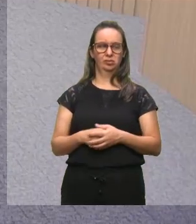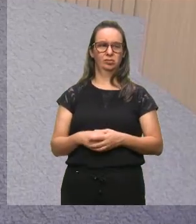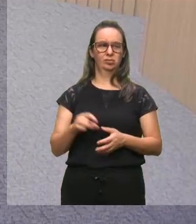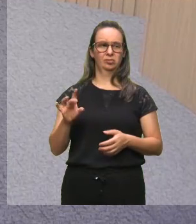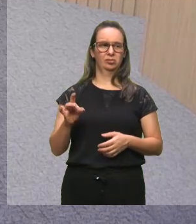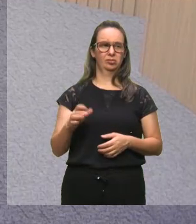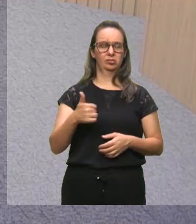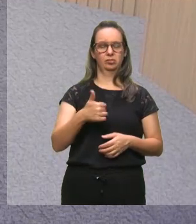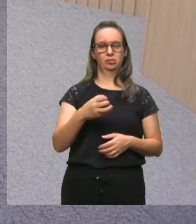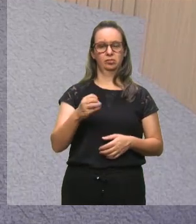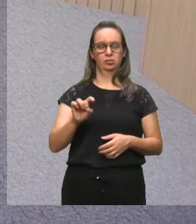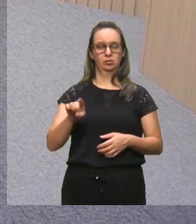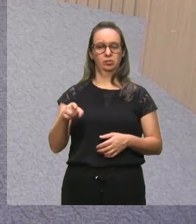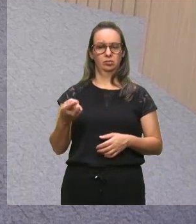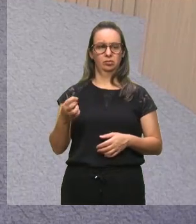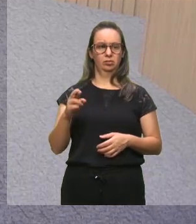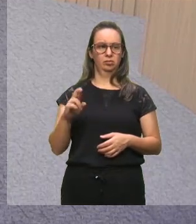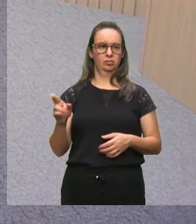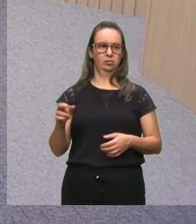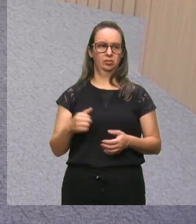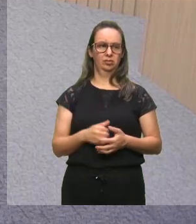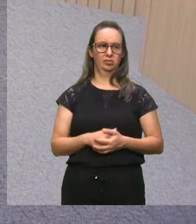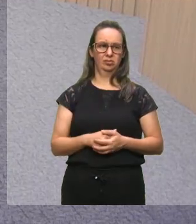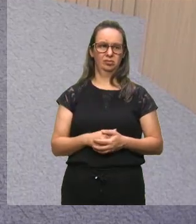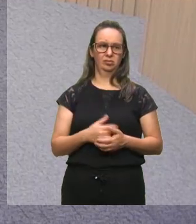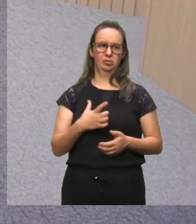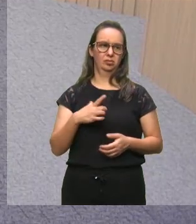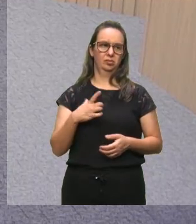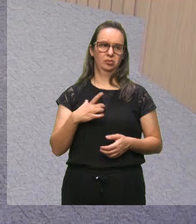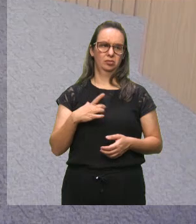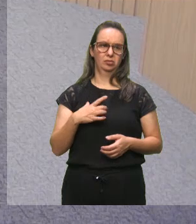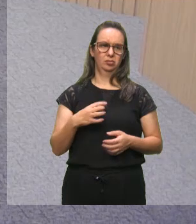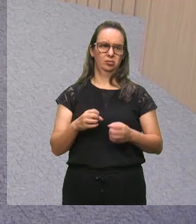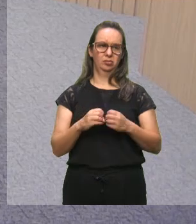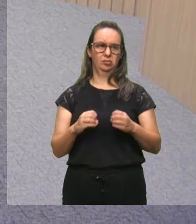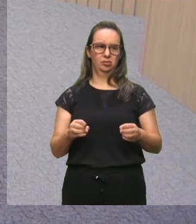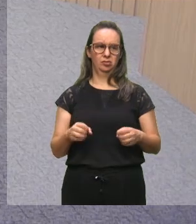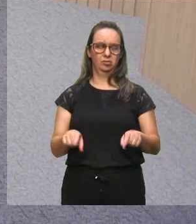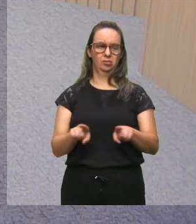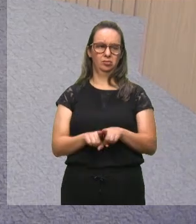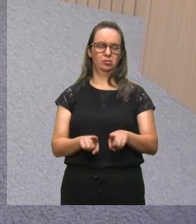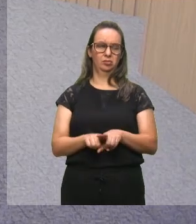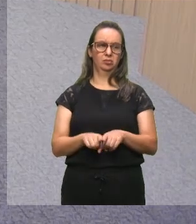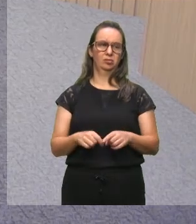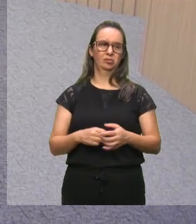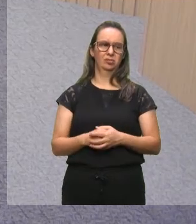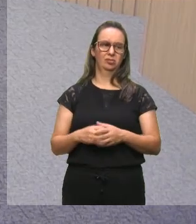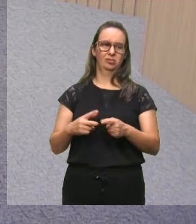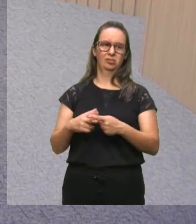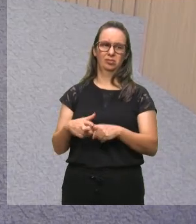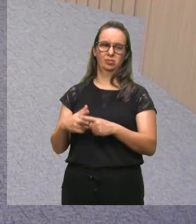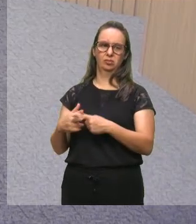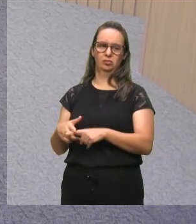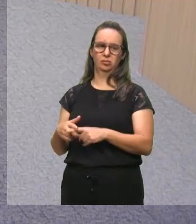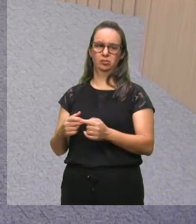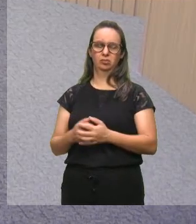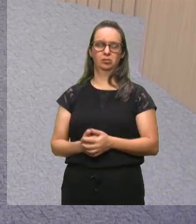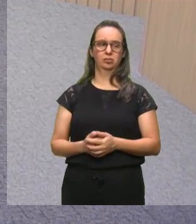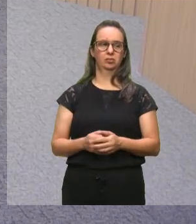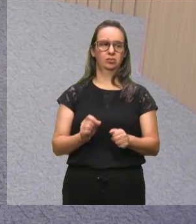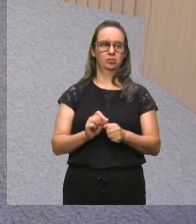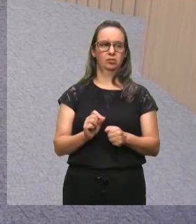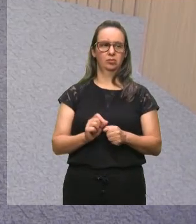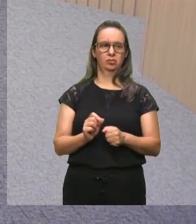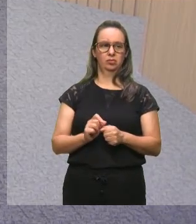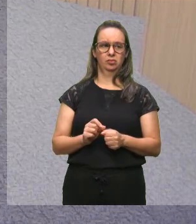eu não tenho empenho considerável nessa atividade. Por isso que eu falo. Talvez a manutenção esteja sendo feita com